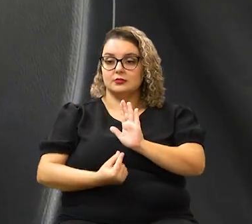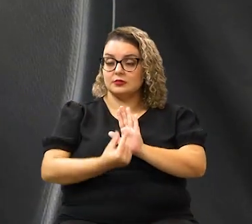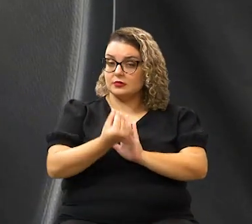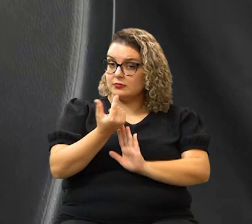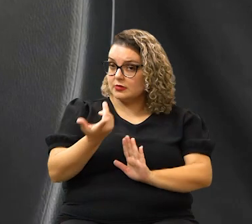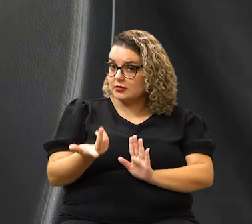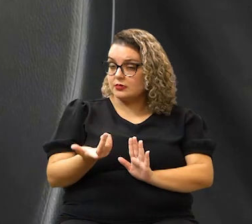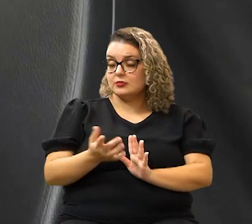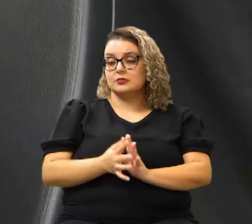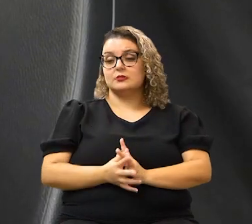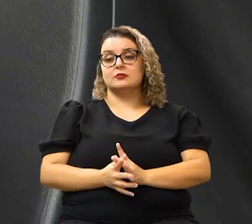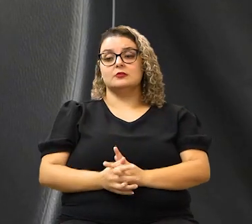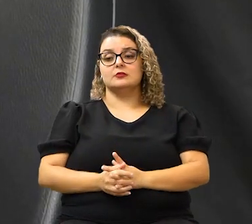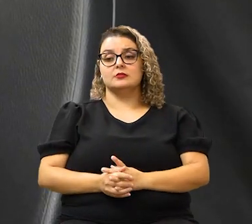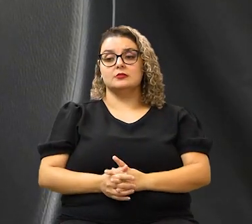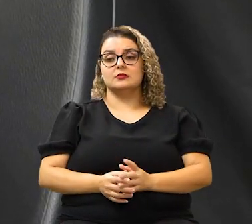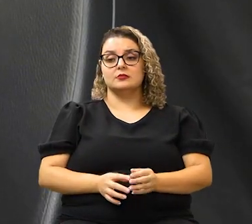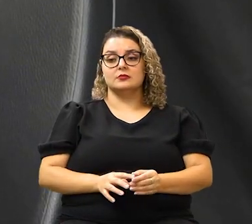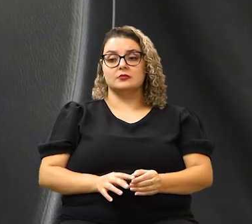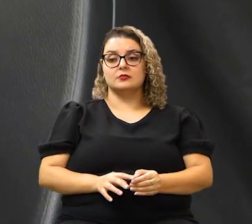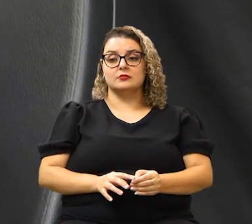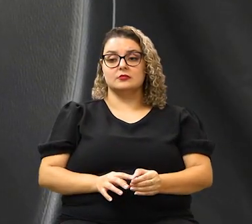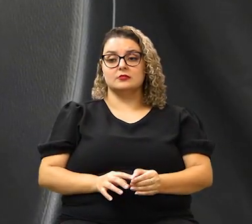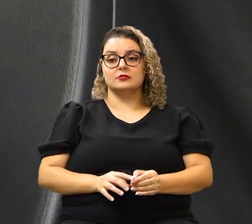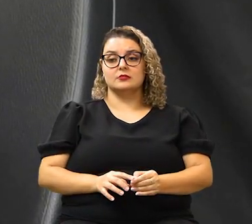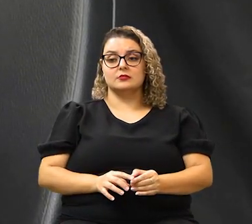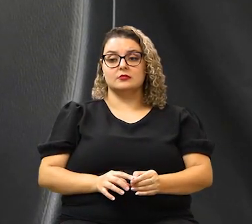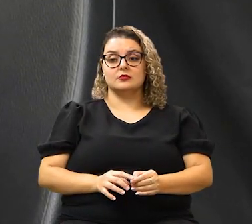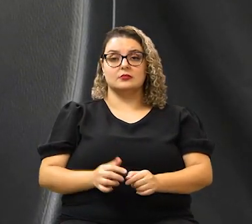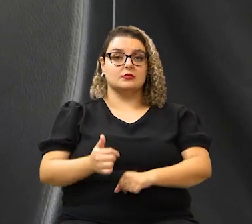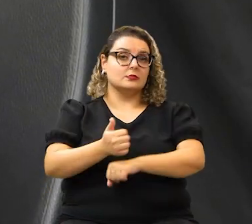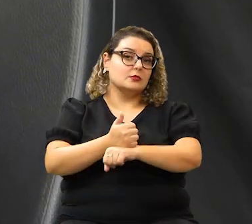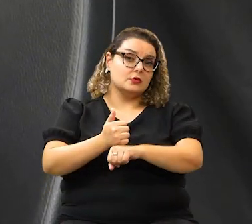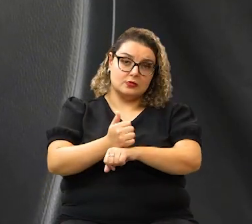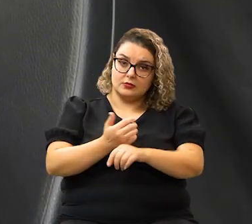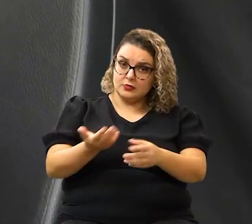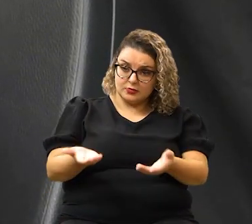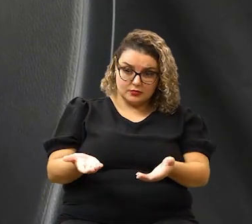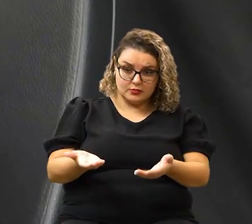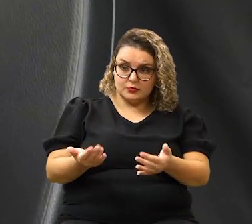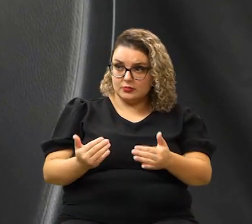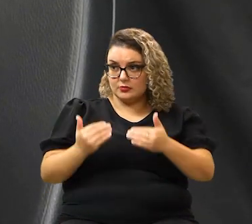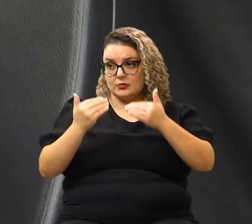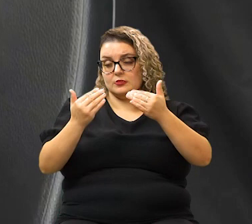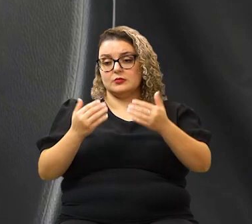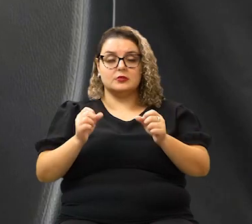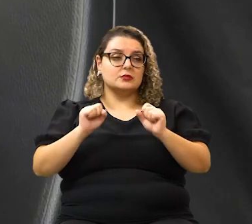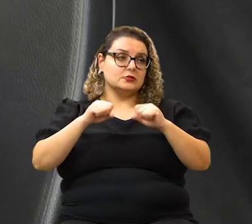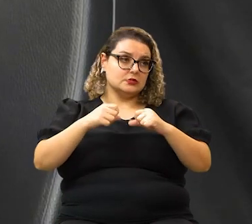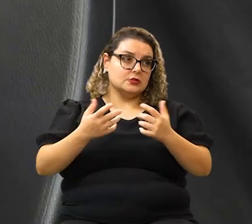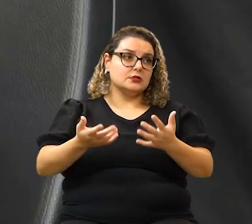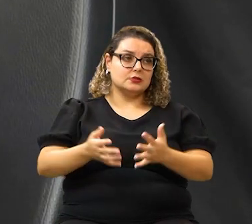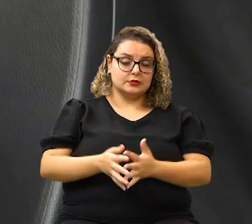ter profissionais, sobretudo, né? Sim. E então acho que entra um